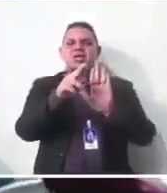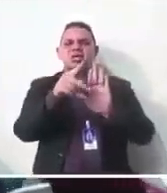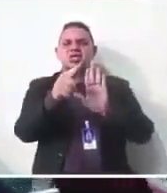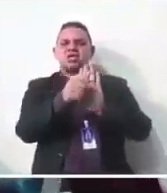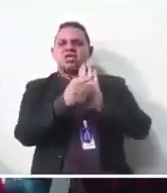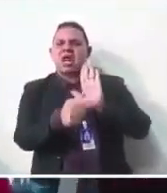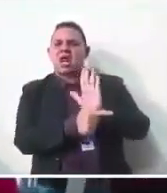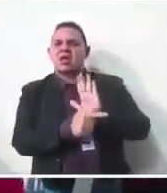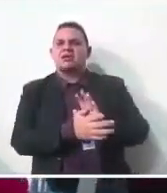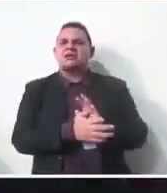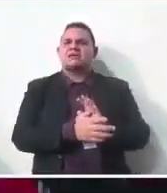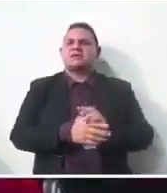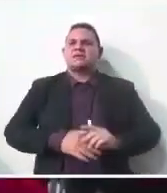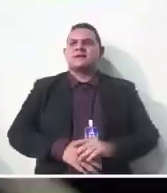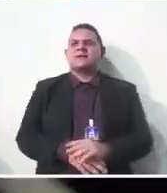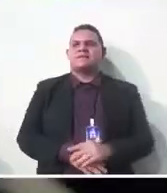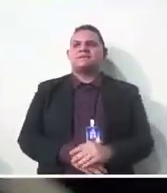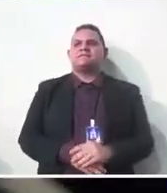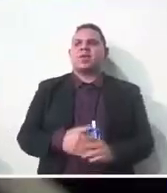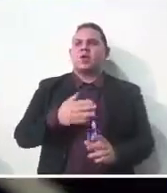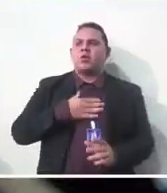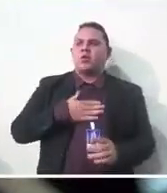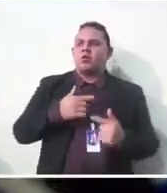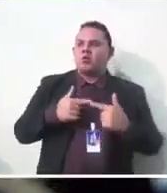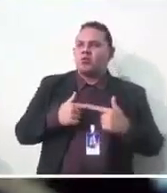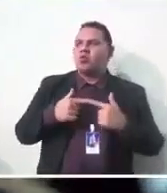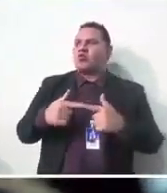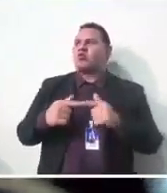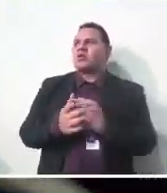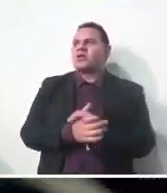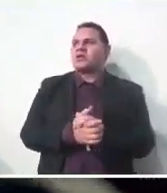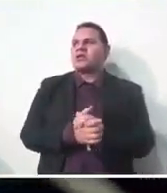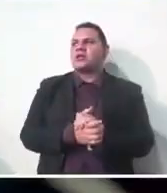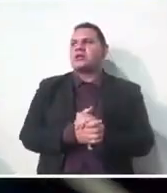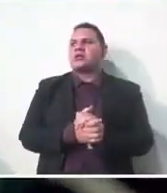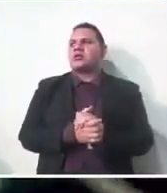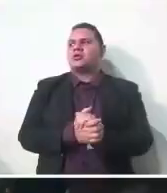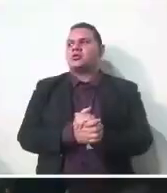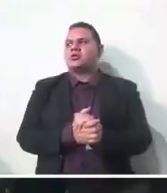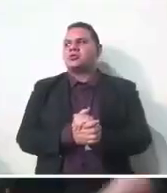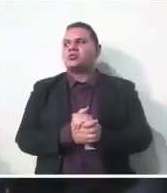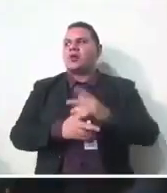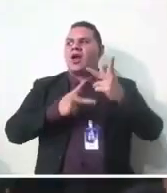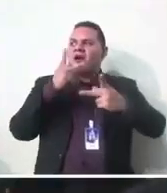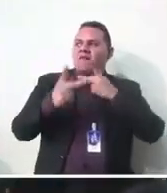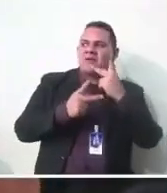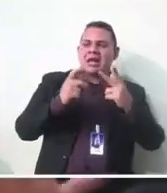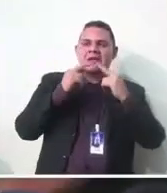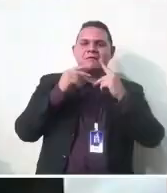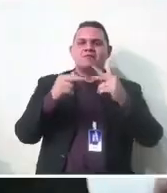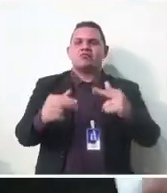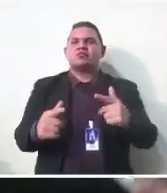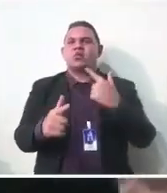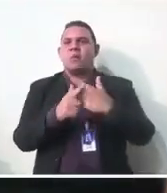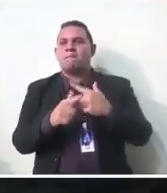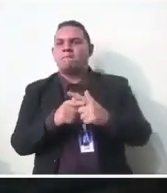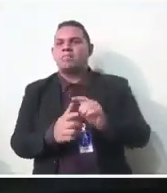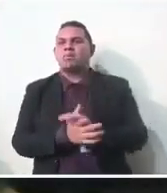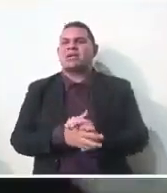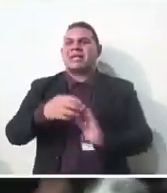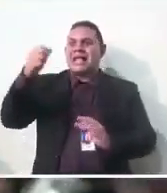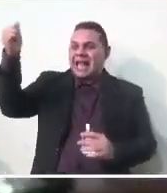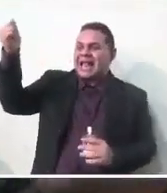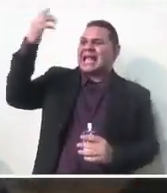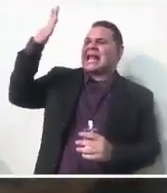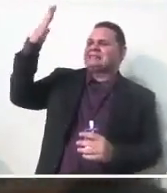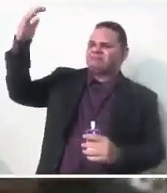ver quem vem comigo. Eu vou continuar pulando, eu vou continuar correndo, eu vou continuar falando línguas estranhas, porque é pela graça, é